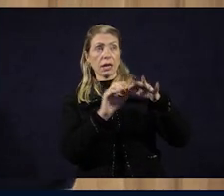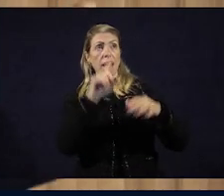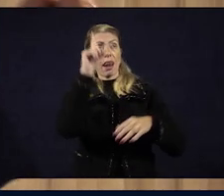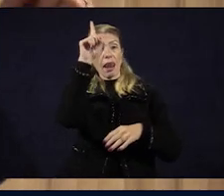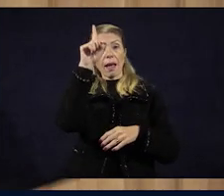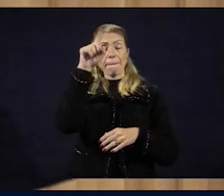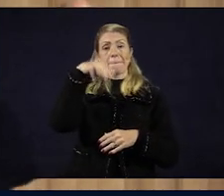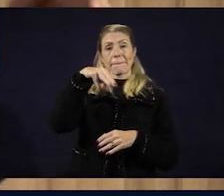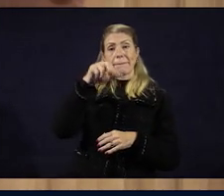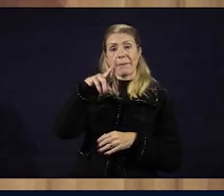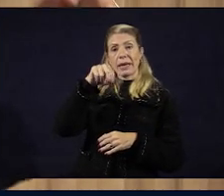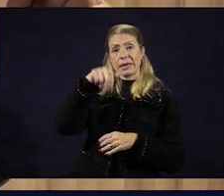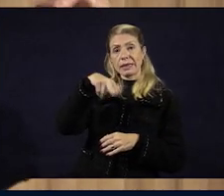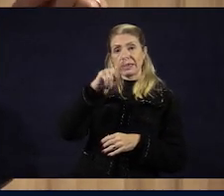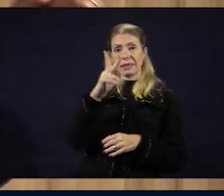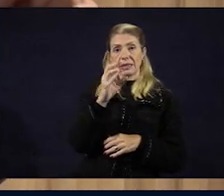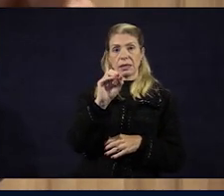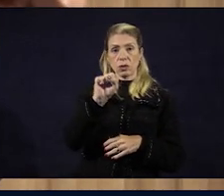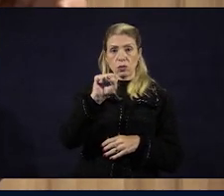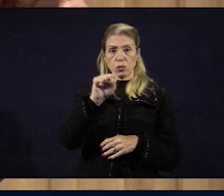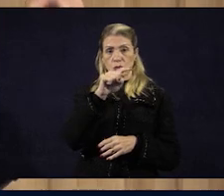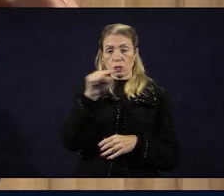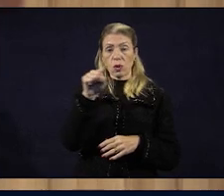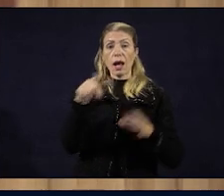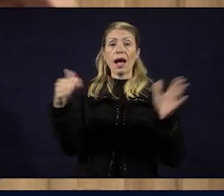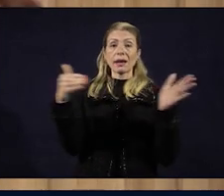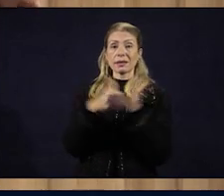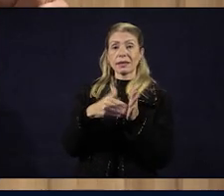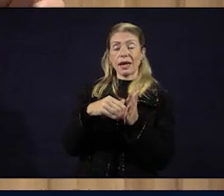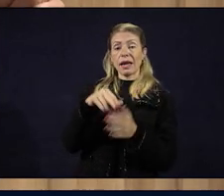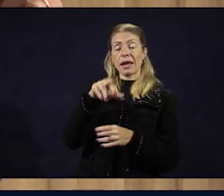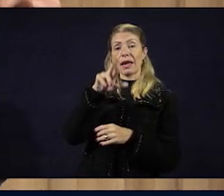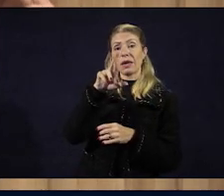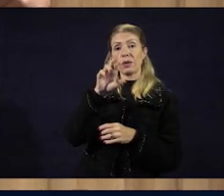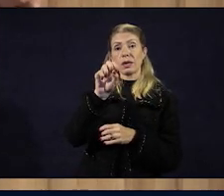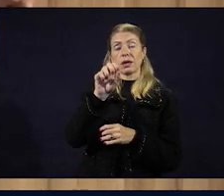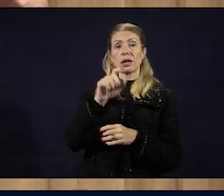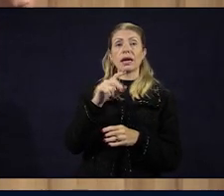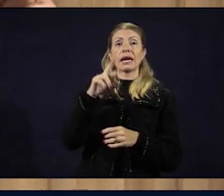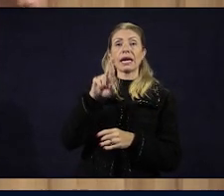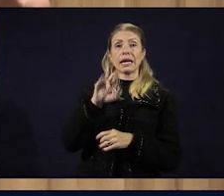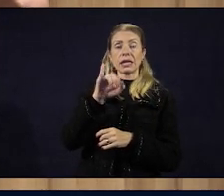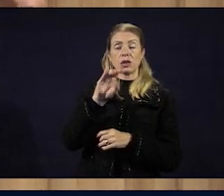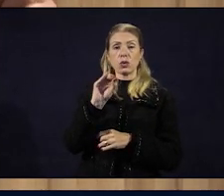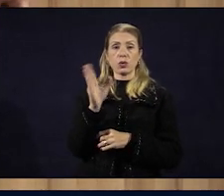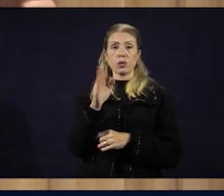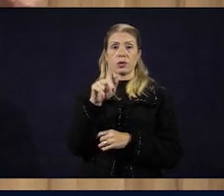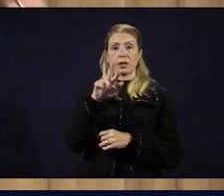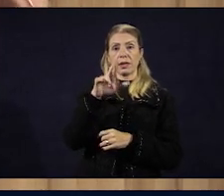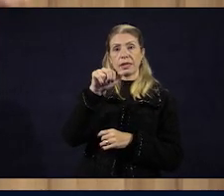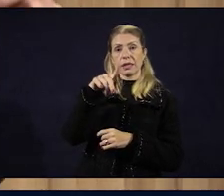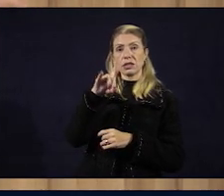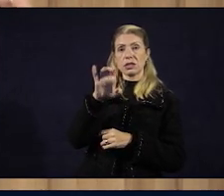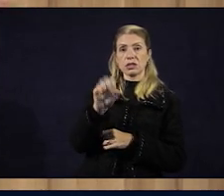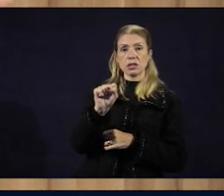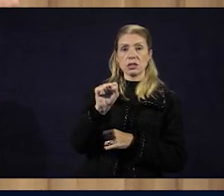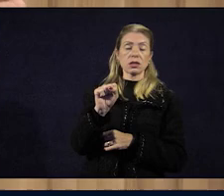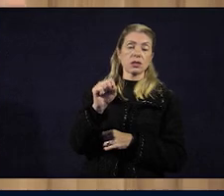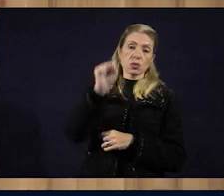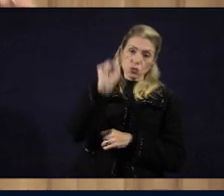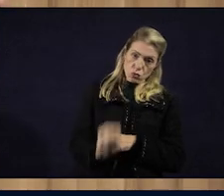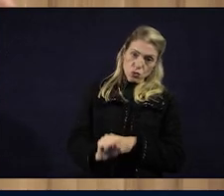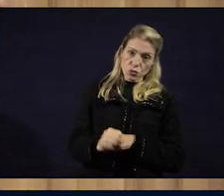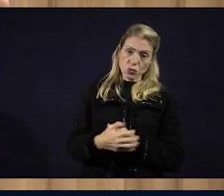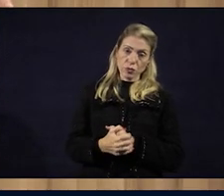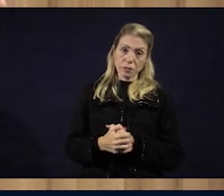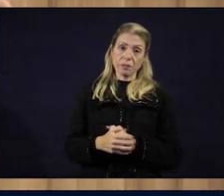Maranhão, até Rio Grande, no Rio Grande do Sul, via ferrovia. Isso depois de quase 40 anos, é esse tipo